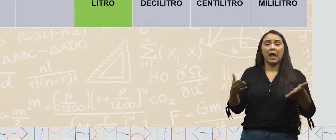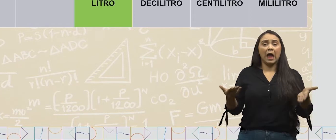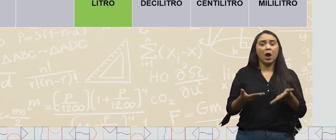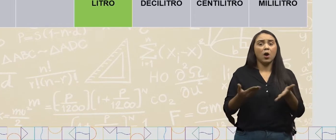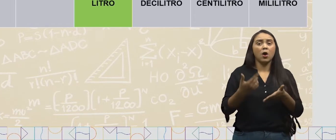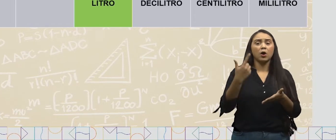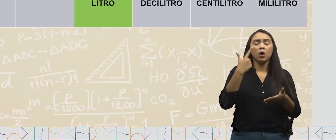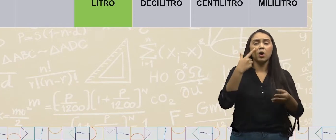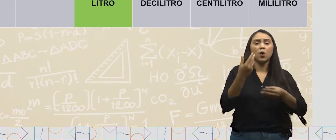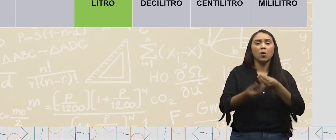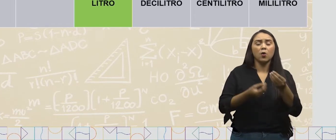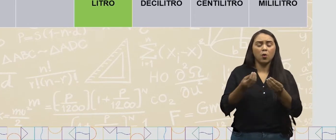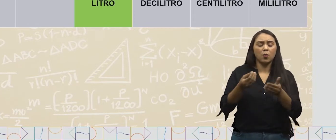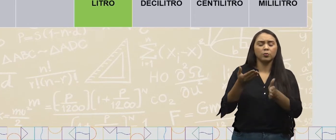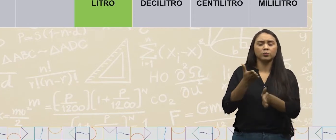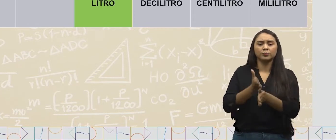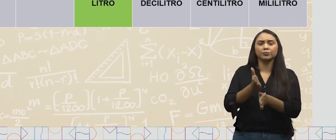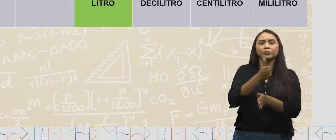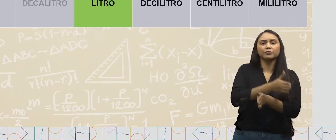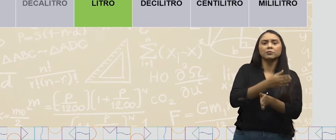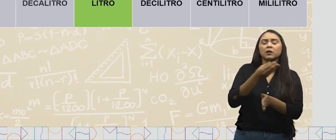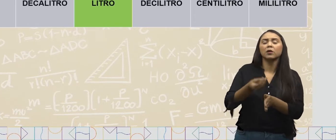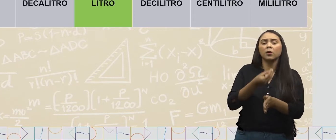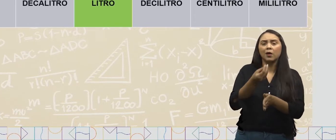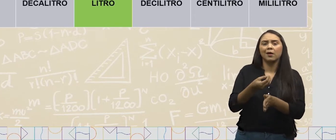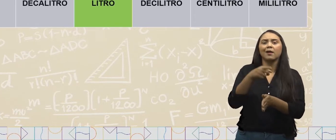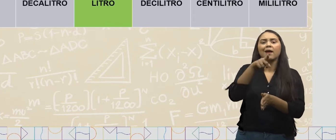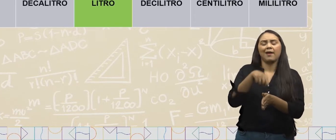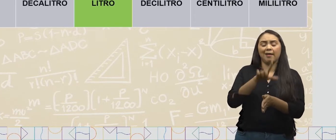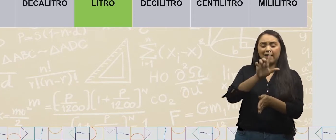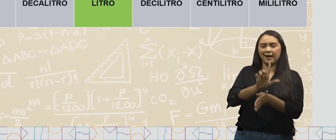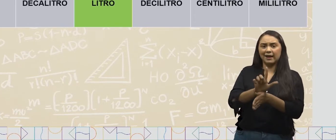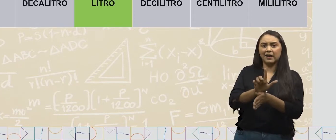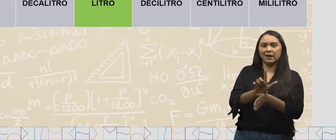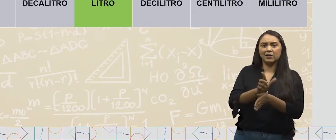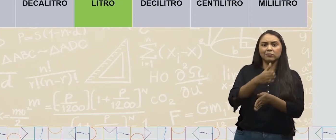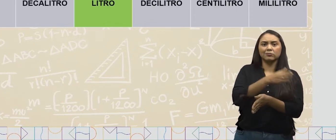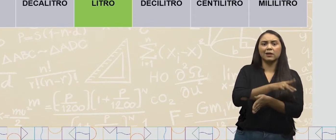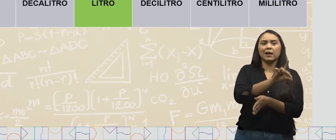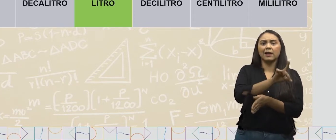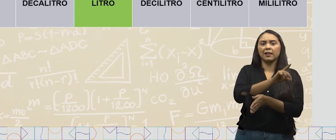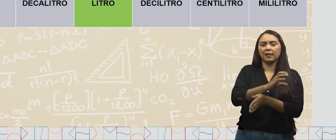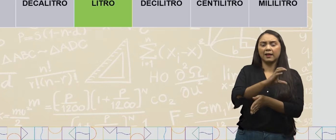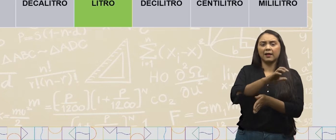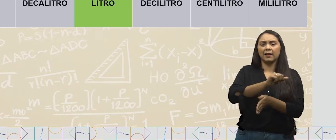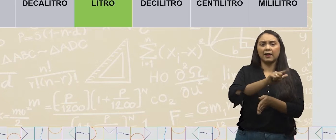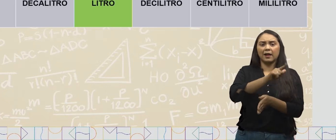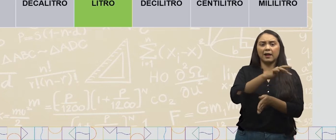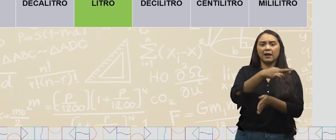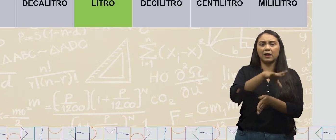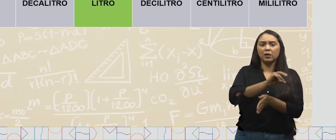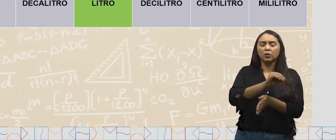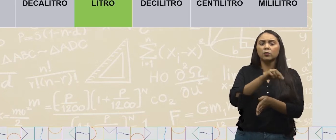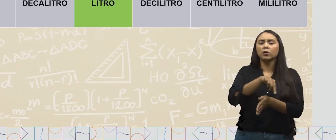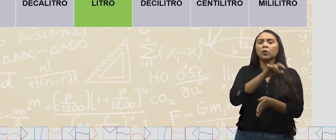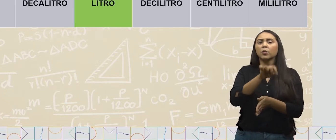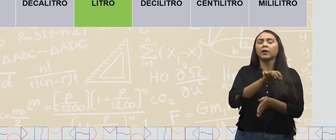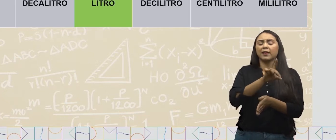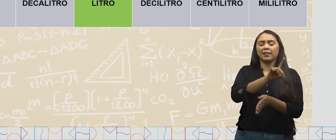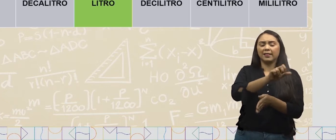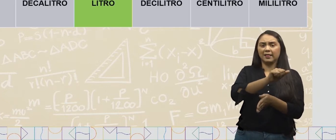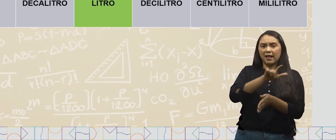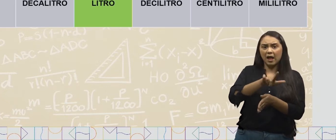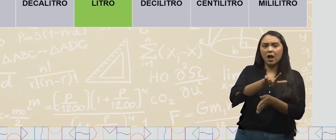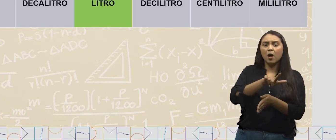litro. Acompanhe. O primeiro é o decalitro. Decalitro multiplica o litro